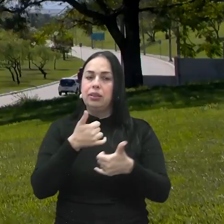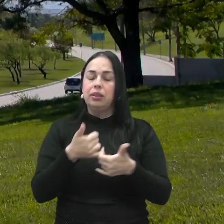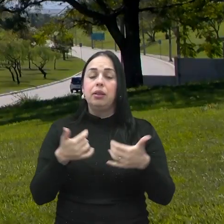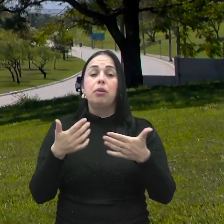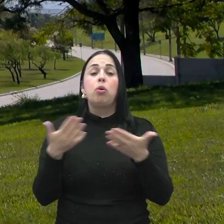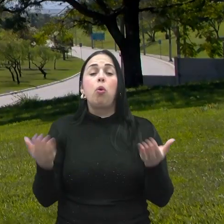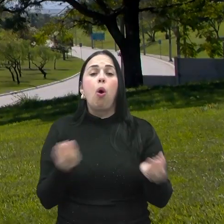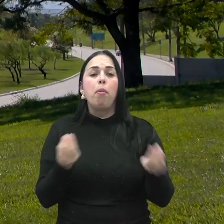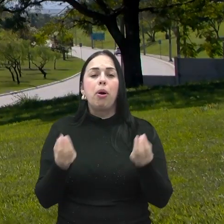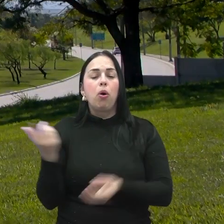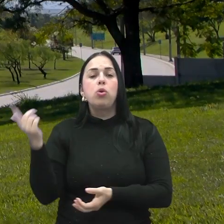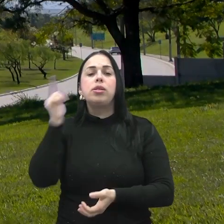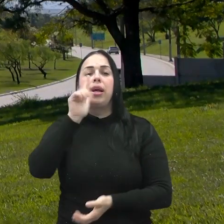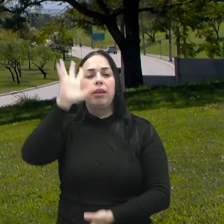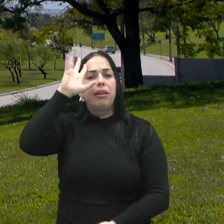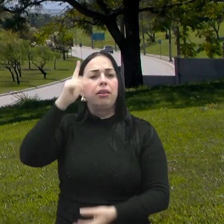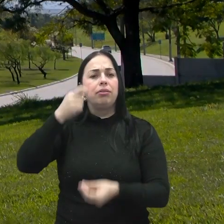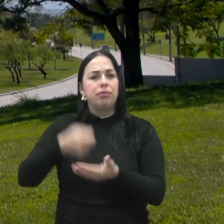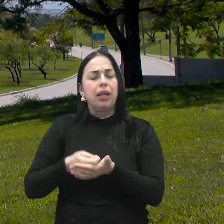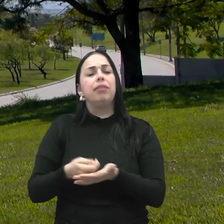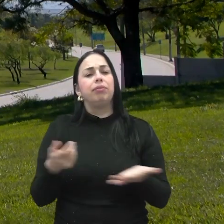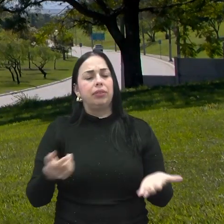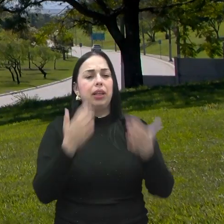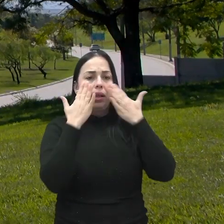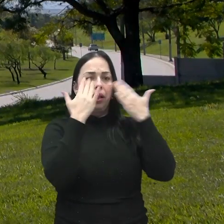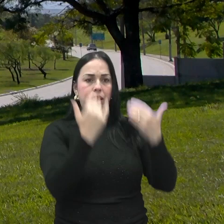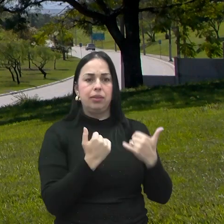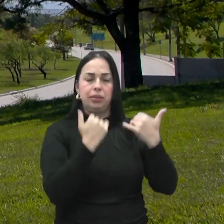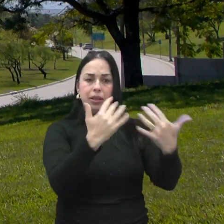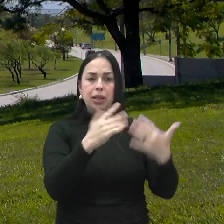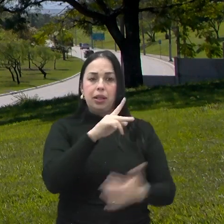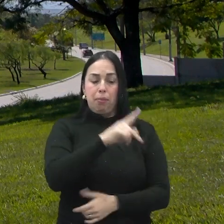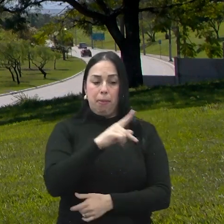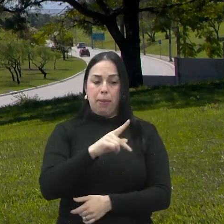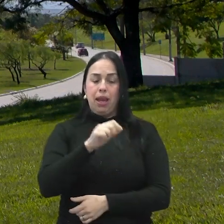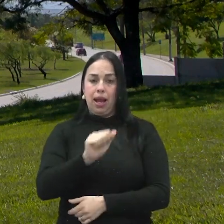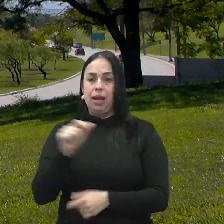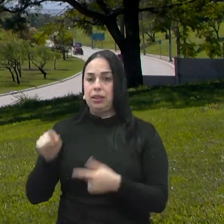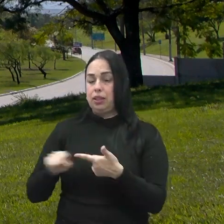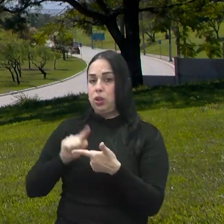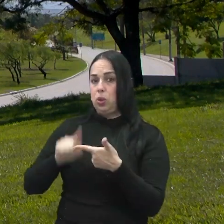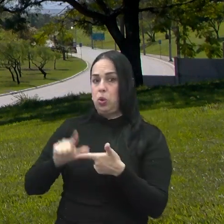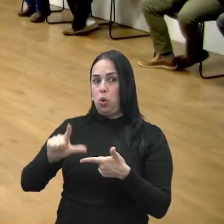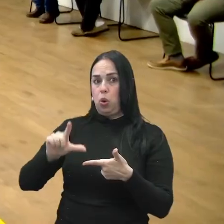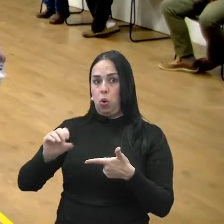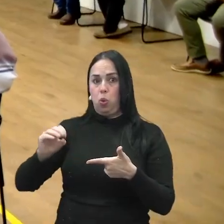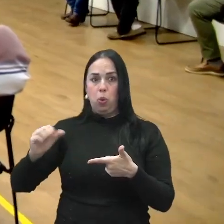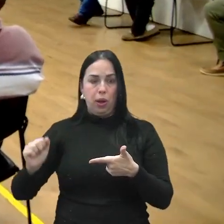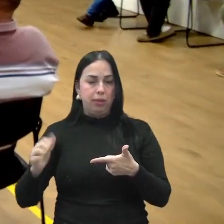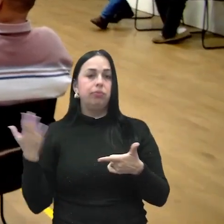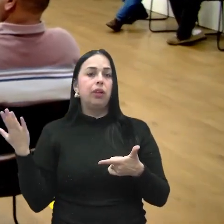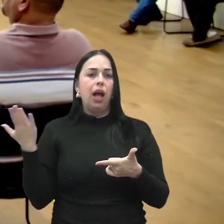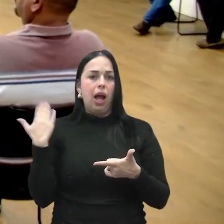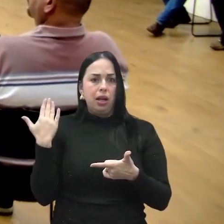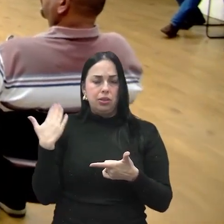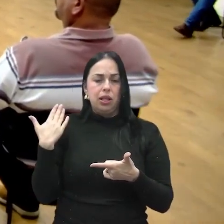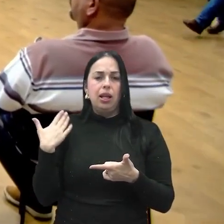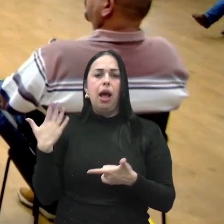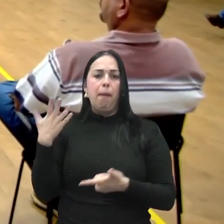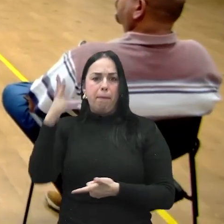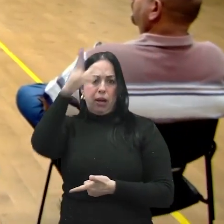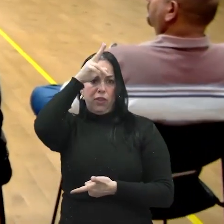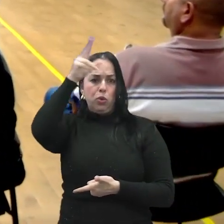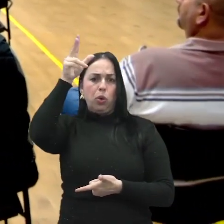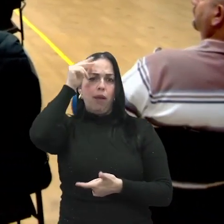O ponto de partida são as audiências públicas do PPA e da LOA. Recentemente,